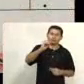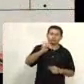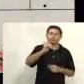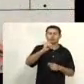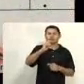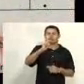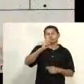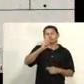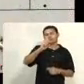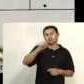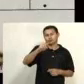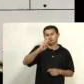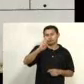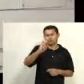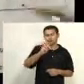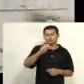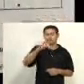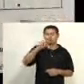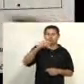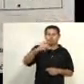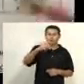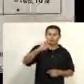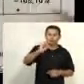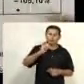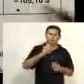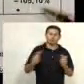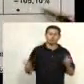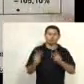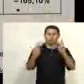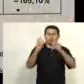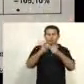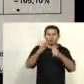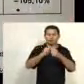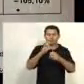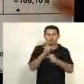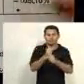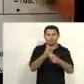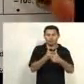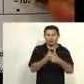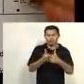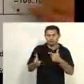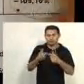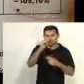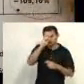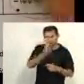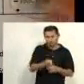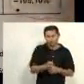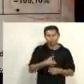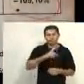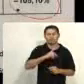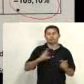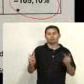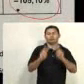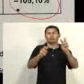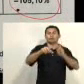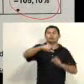470,5, que é P0 vezes Q0. Eu tenho um valor, então, fazendo essa divisão, essa razão, eu tenho um valor